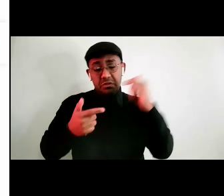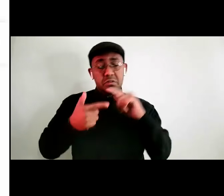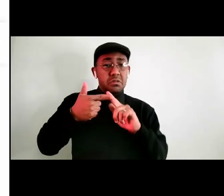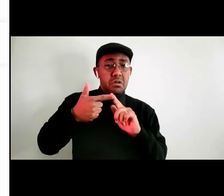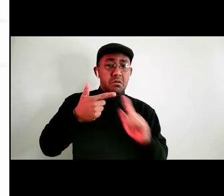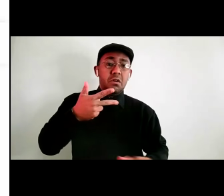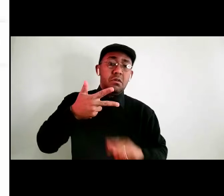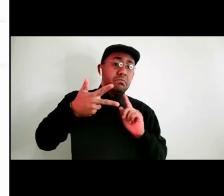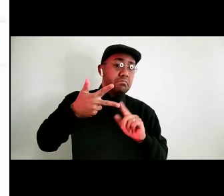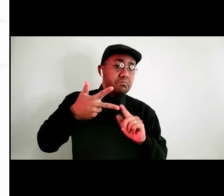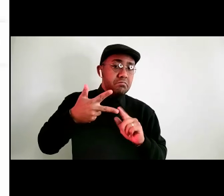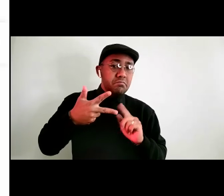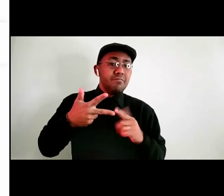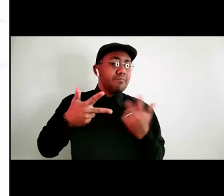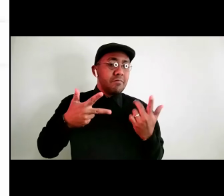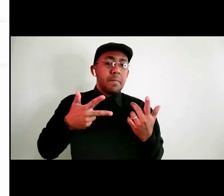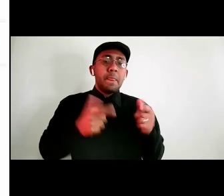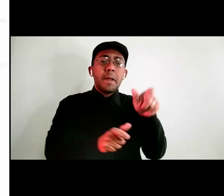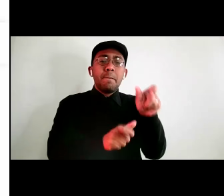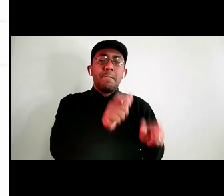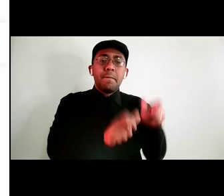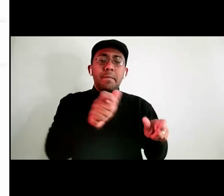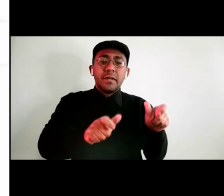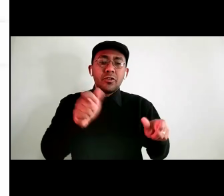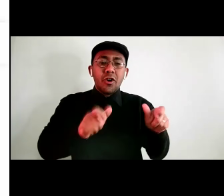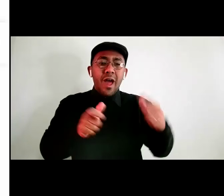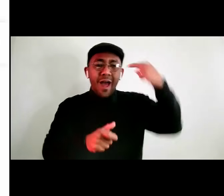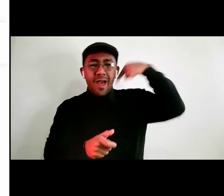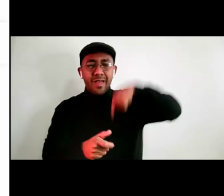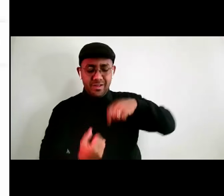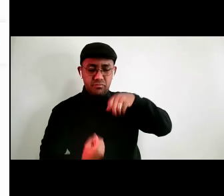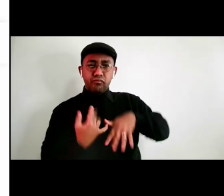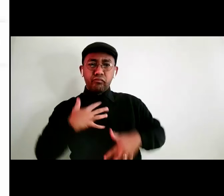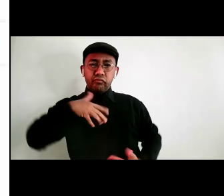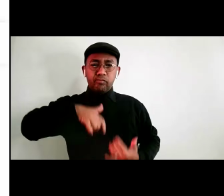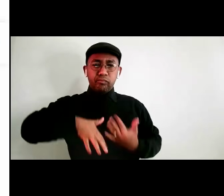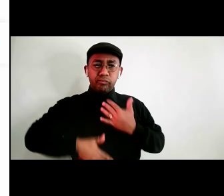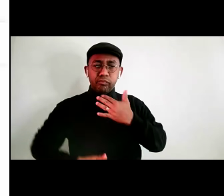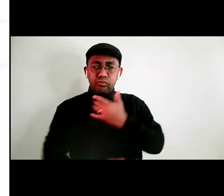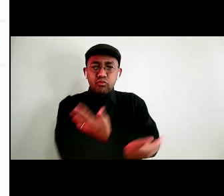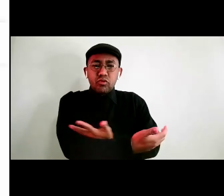há uma grande proporção da população que é suscetível ao vírus,